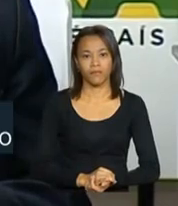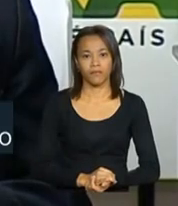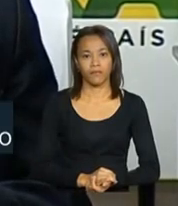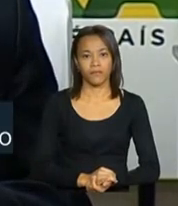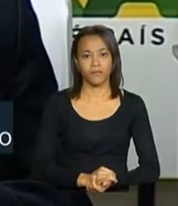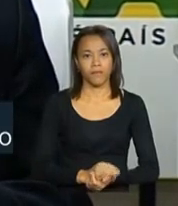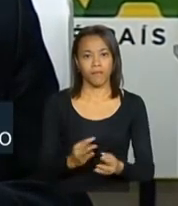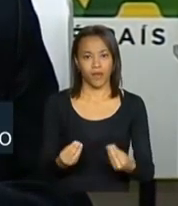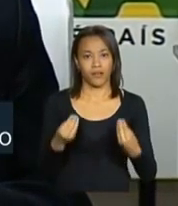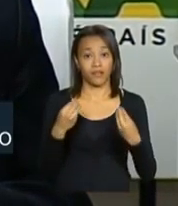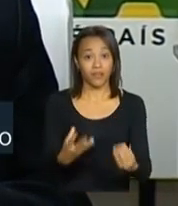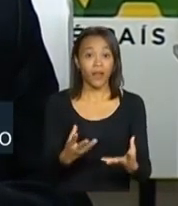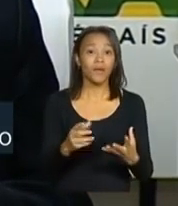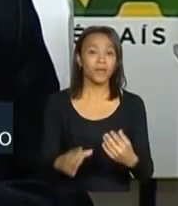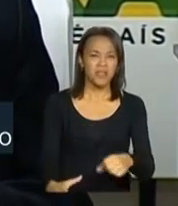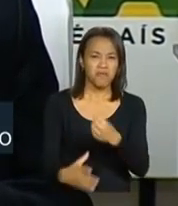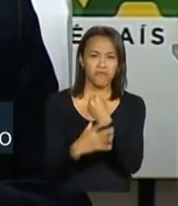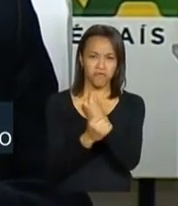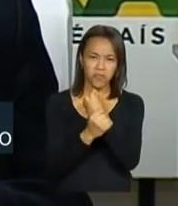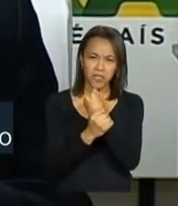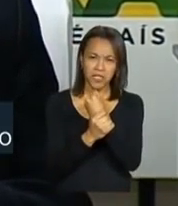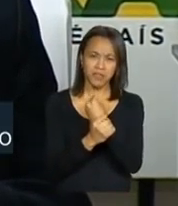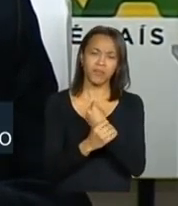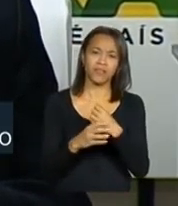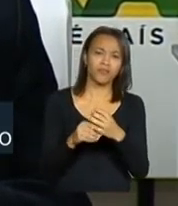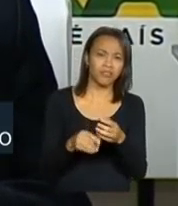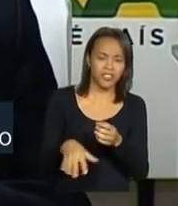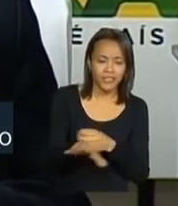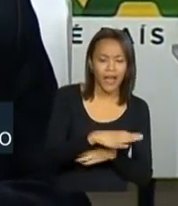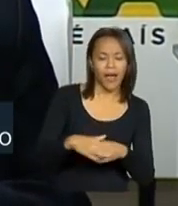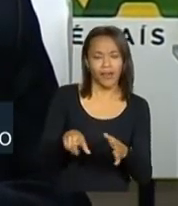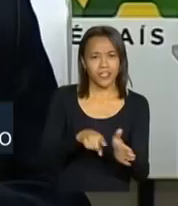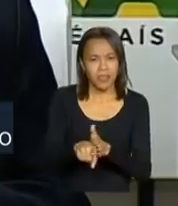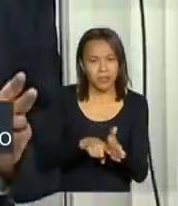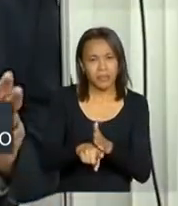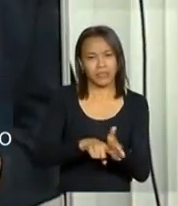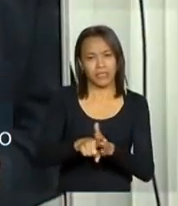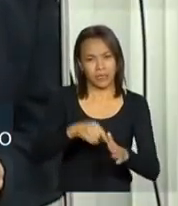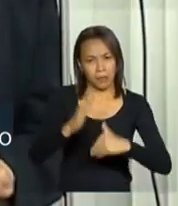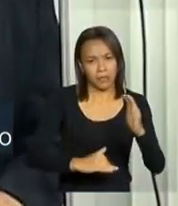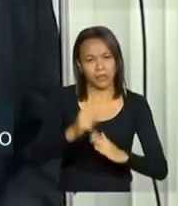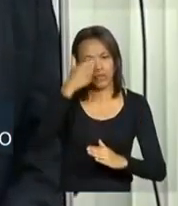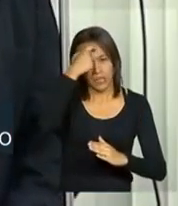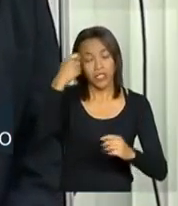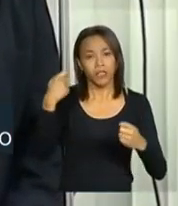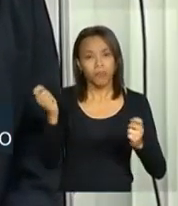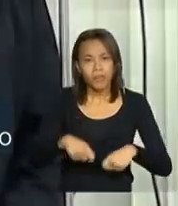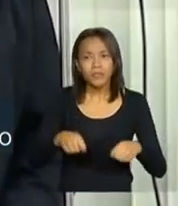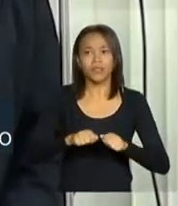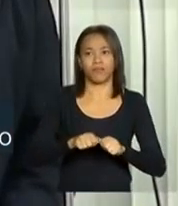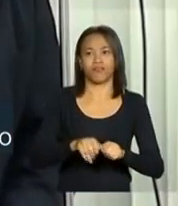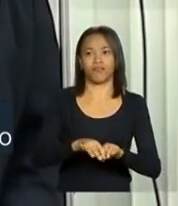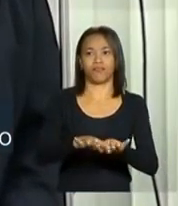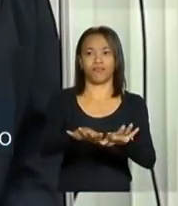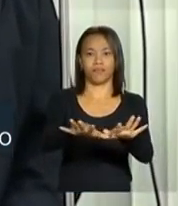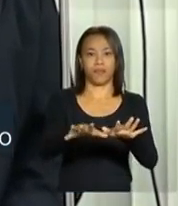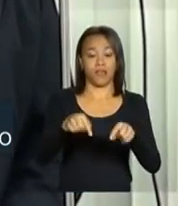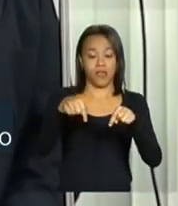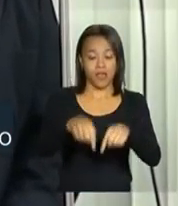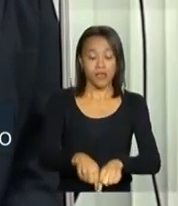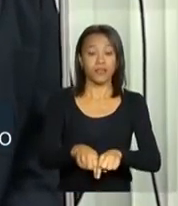na consolidação de toda essa infraestrutura de competência que é necessária para a gente expandir transversalmente, mas ele